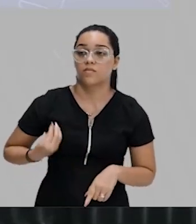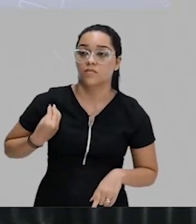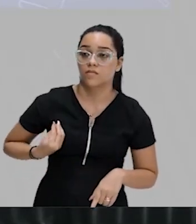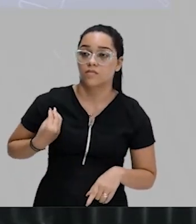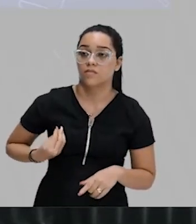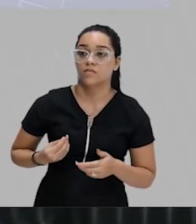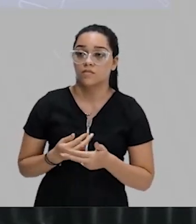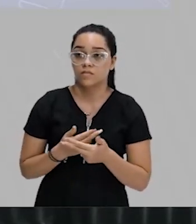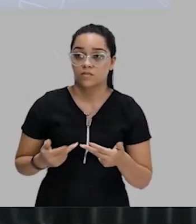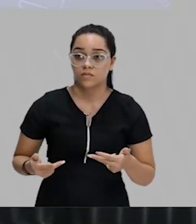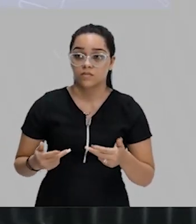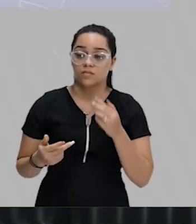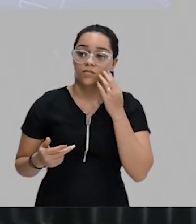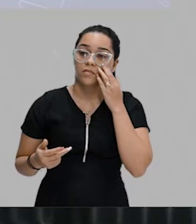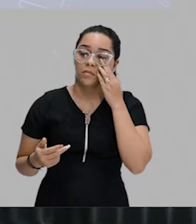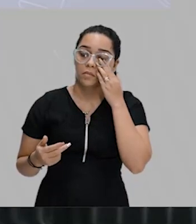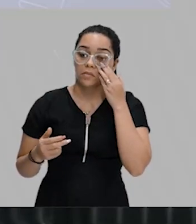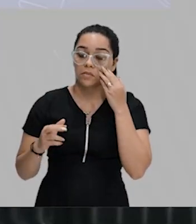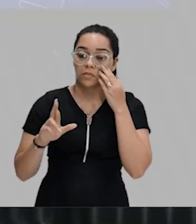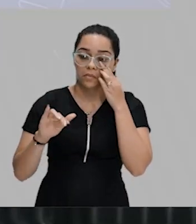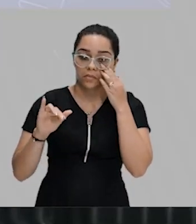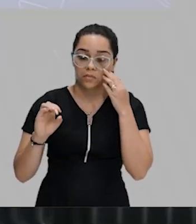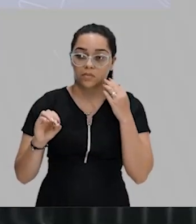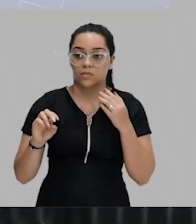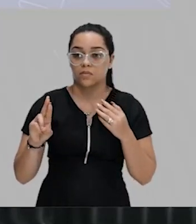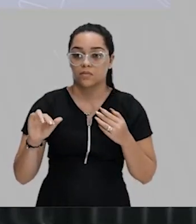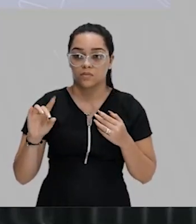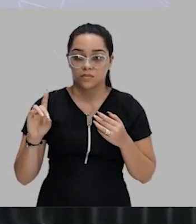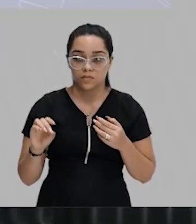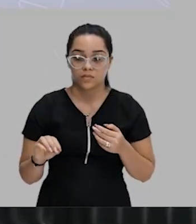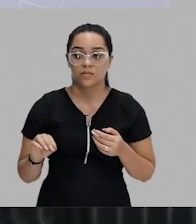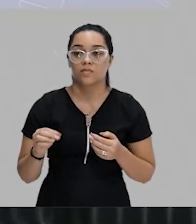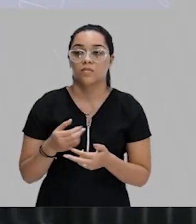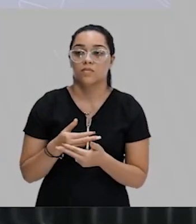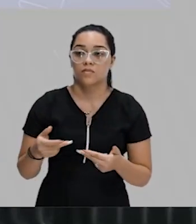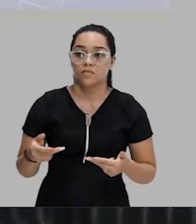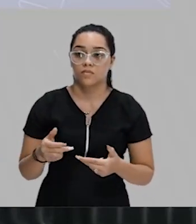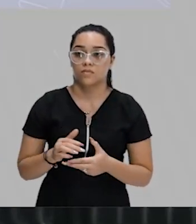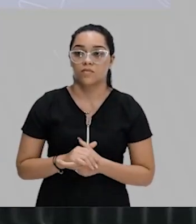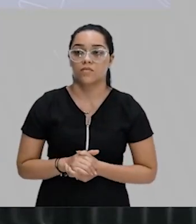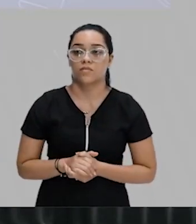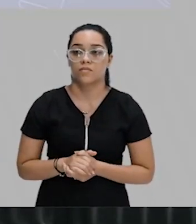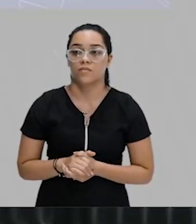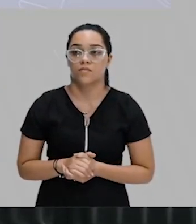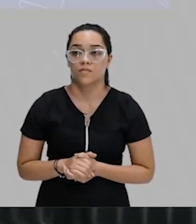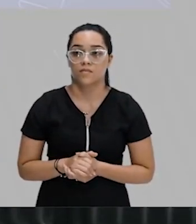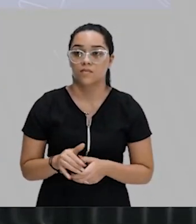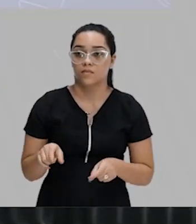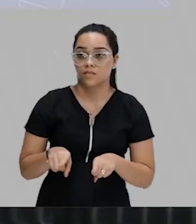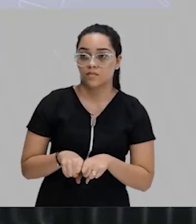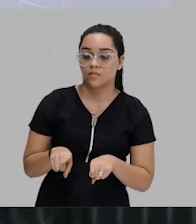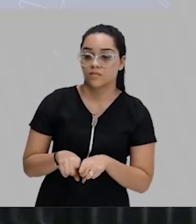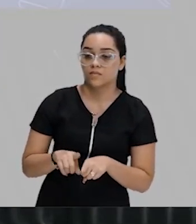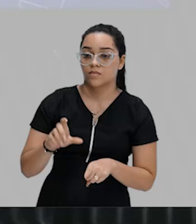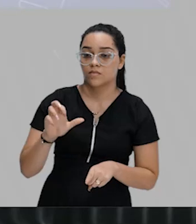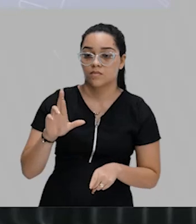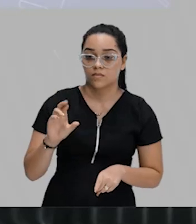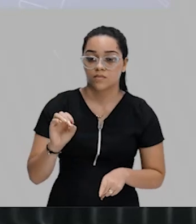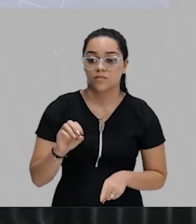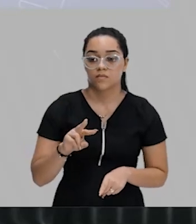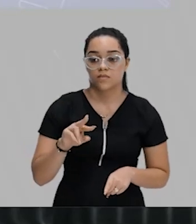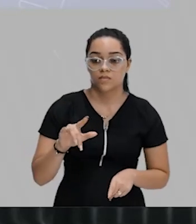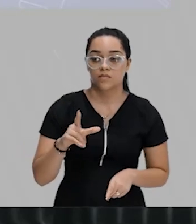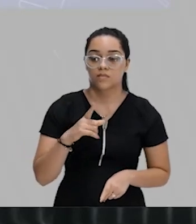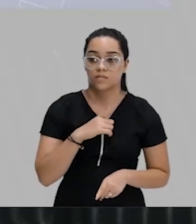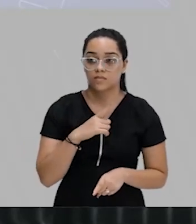suas moedas nacionais. É o caso do Reino Unido, ou seja, da Inglaterra, da Suécia e da Dinamarca. O euro, inclusive, ele vai se